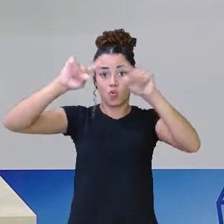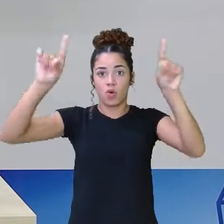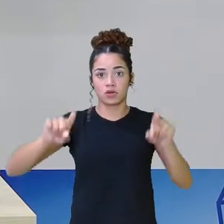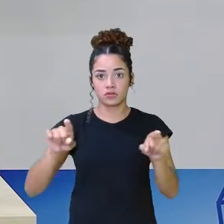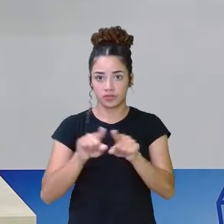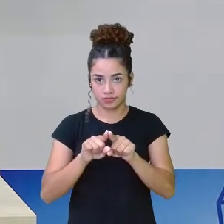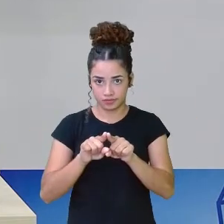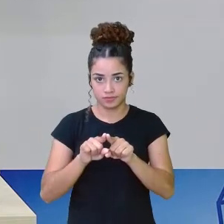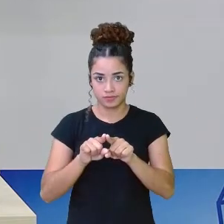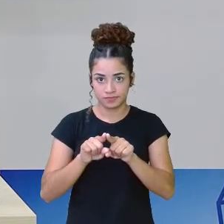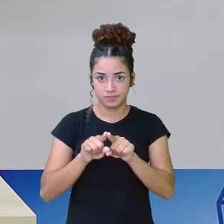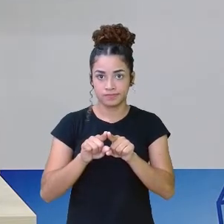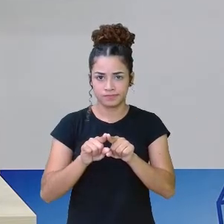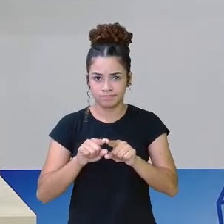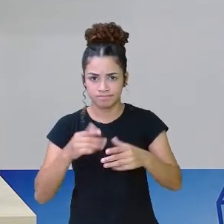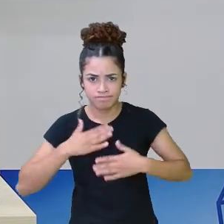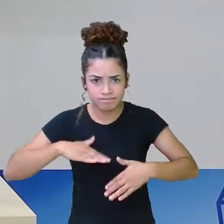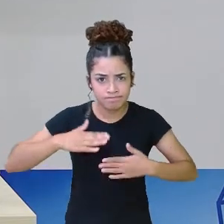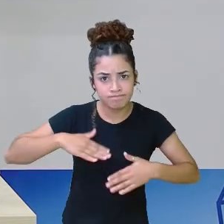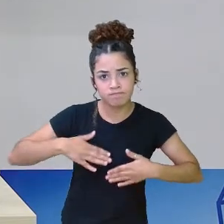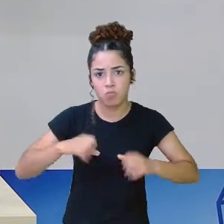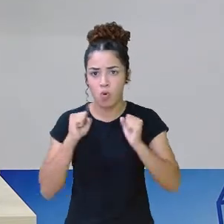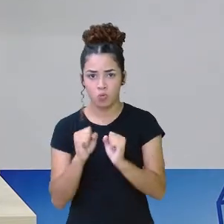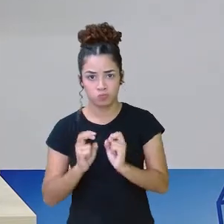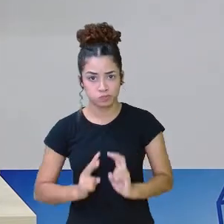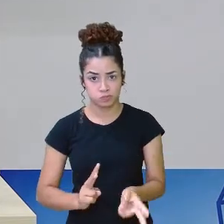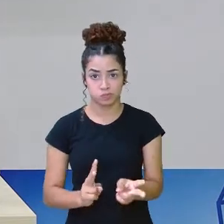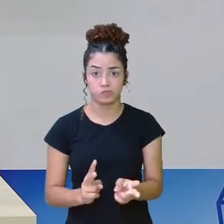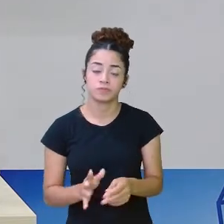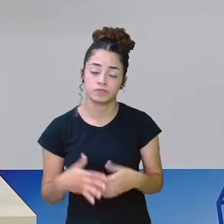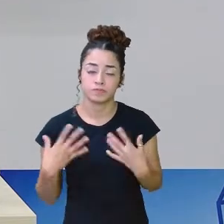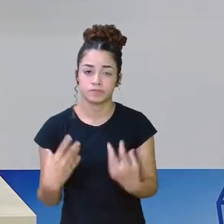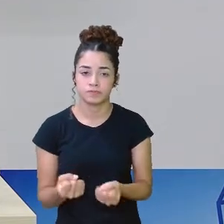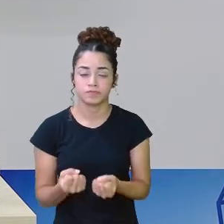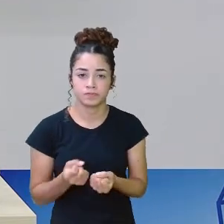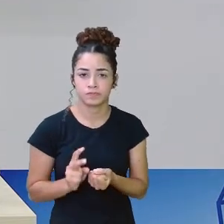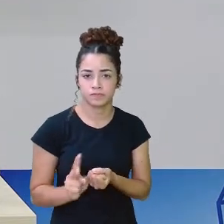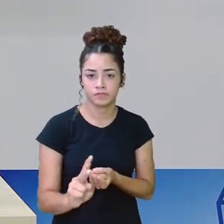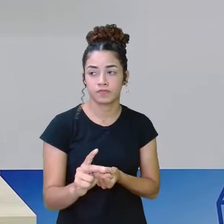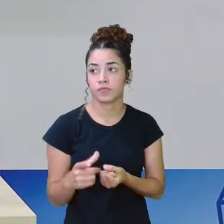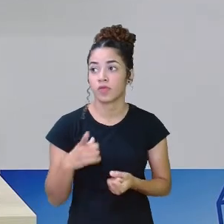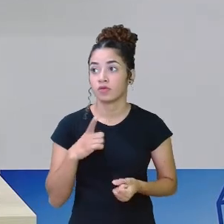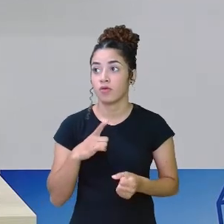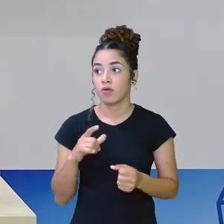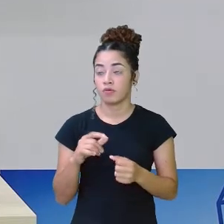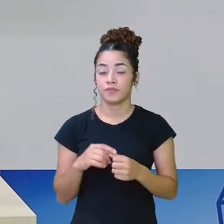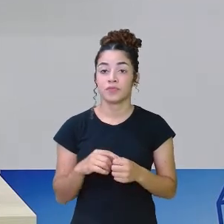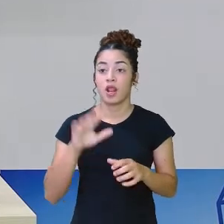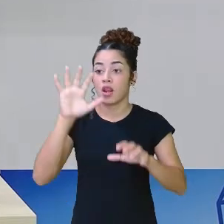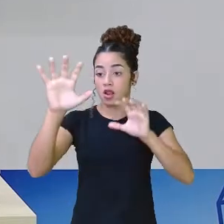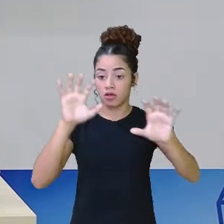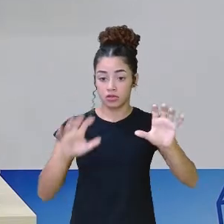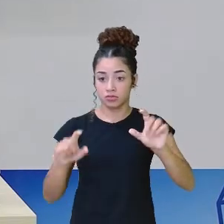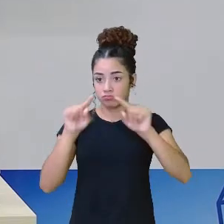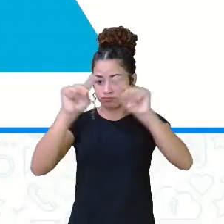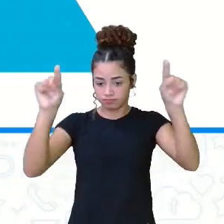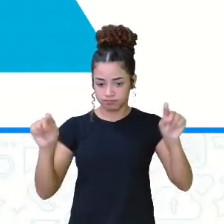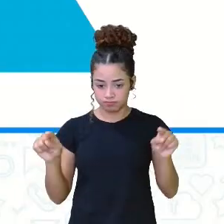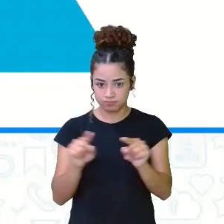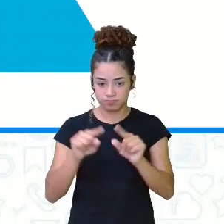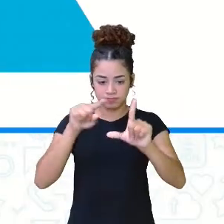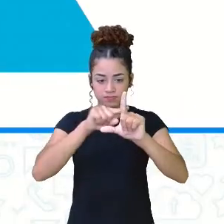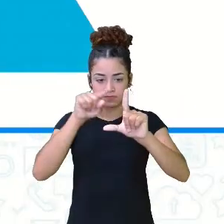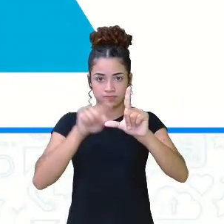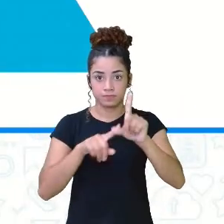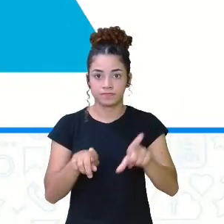quadrado. Tranquilidade? Podemos continuar? Vamos lá. Lado, vértice e ângulos.